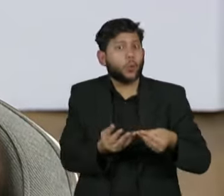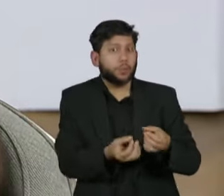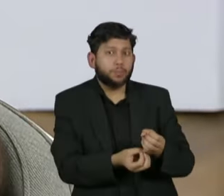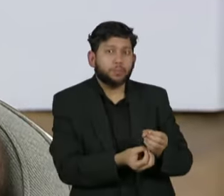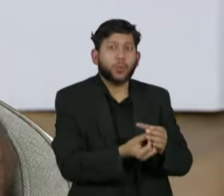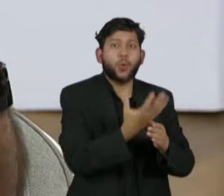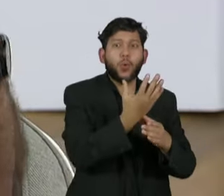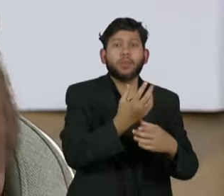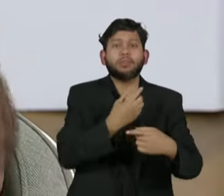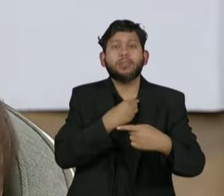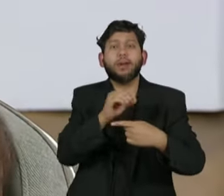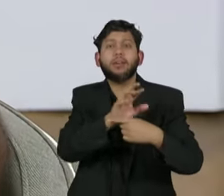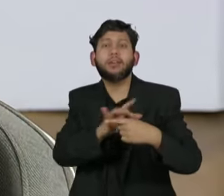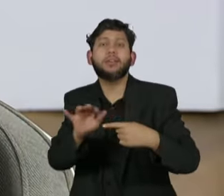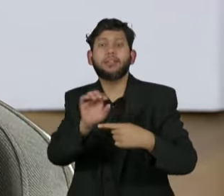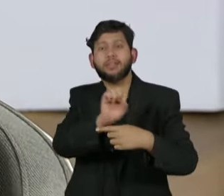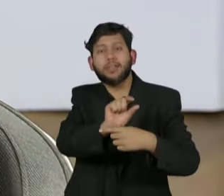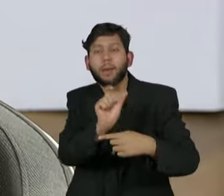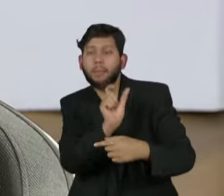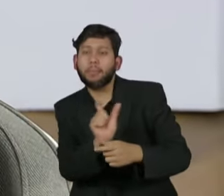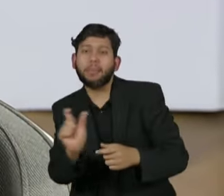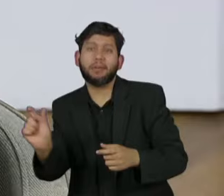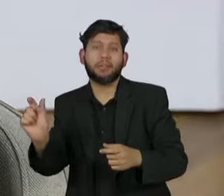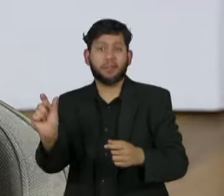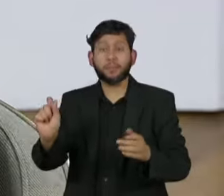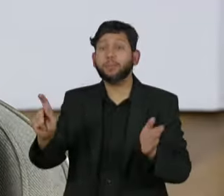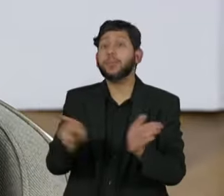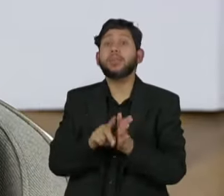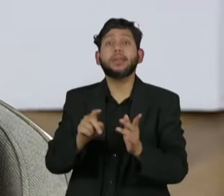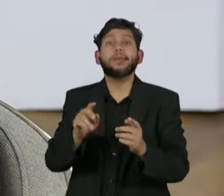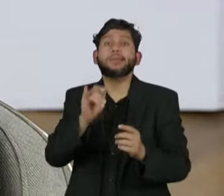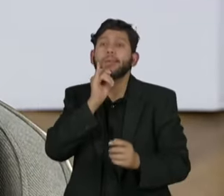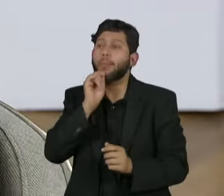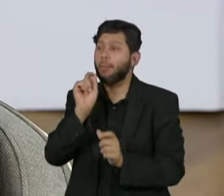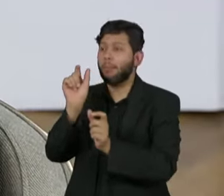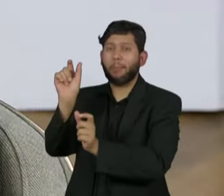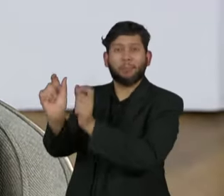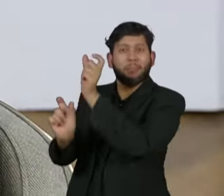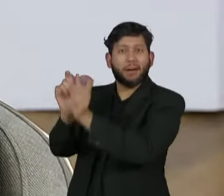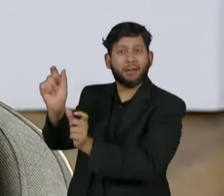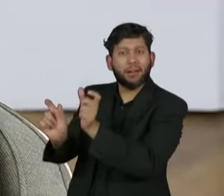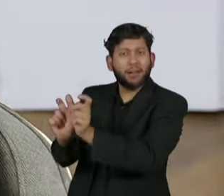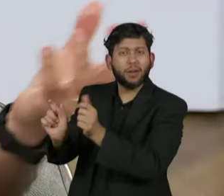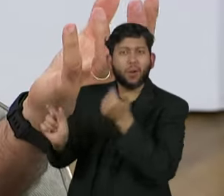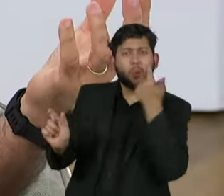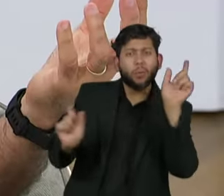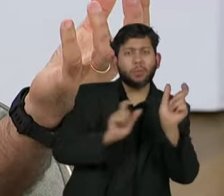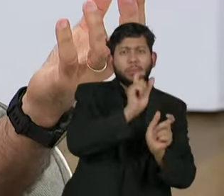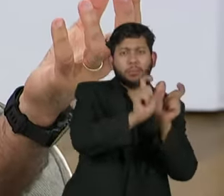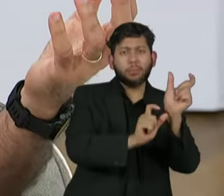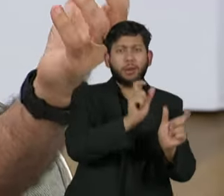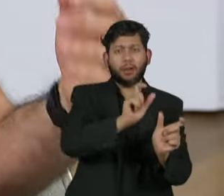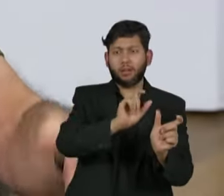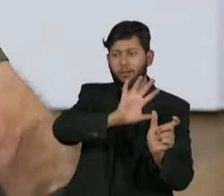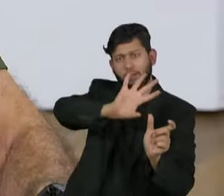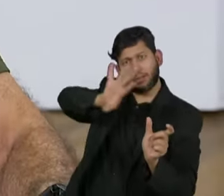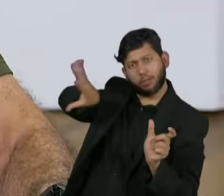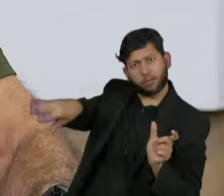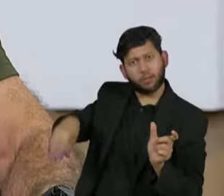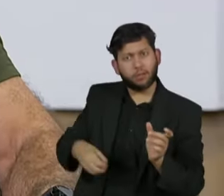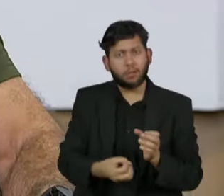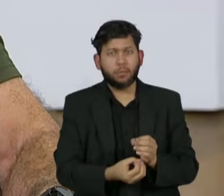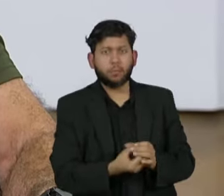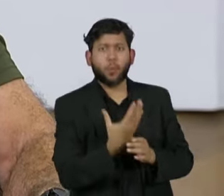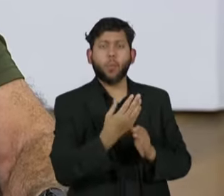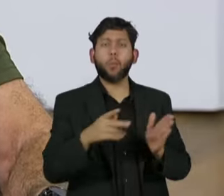é semântica né Nós estamos vendo palavras que não tem não tão amarradas naquele contexto e você De repente escreve um soneto como